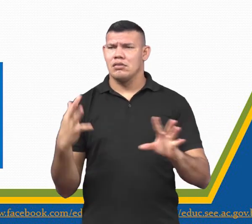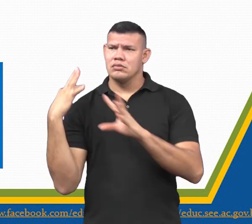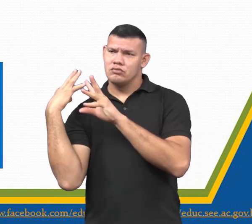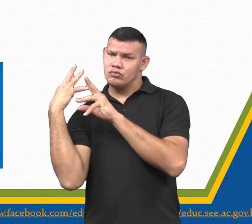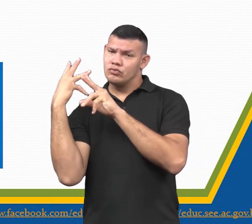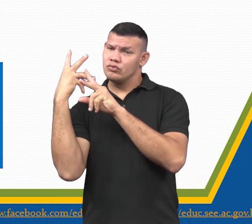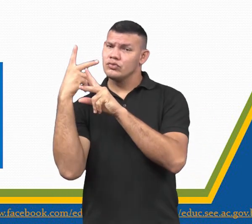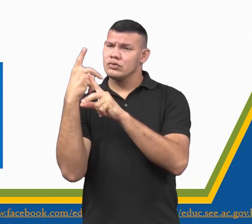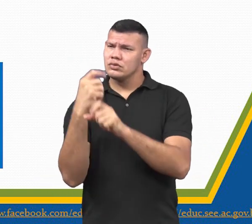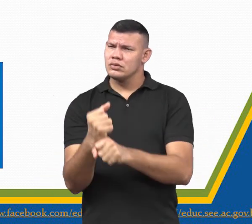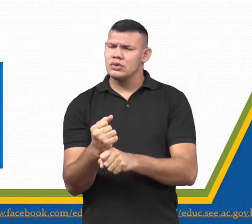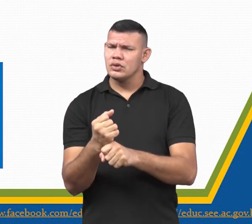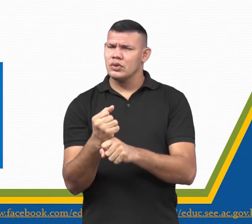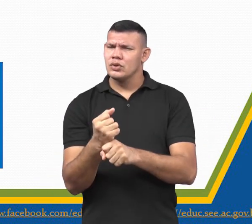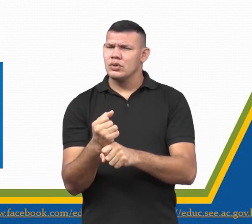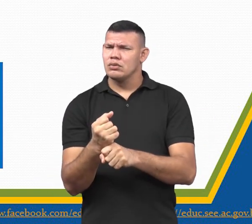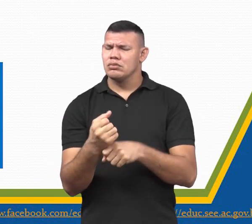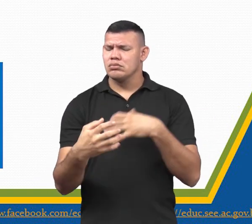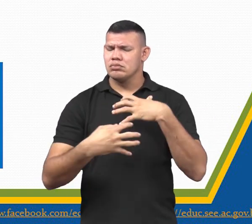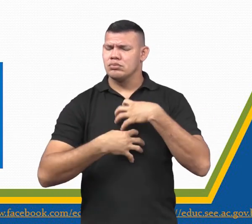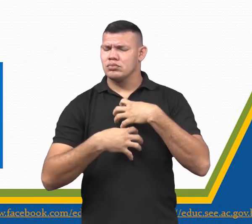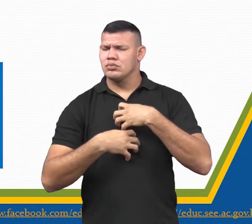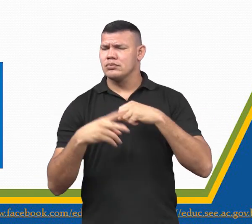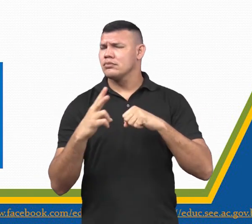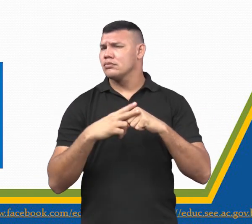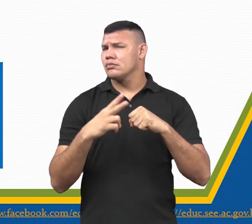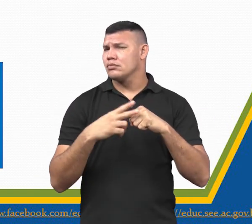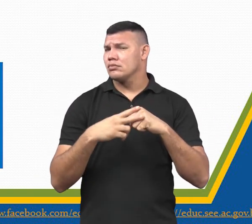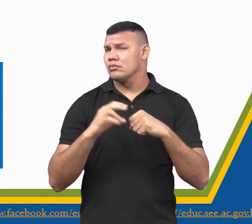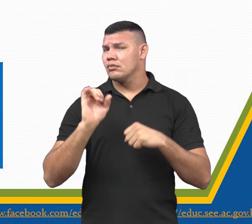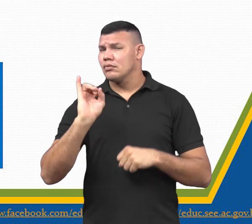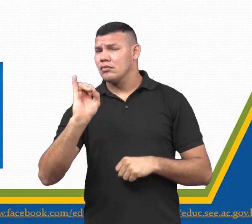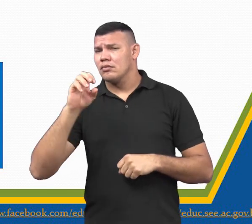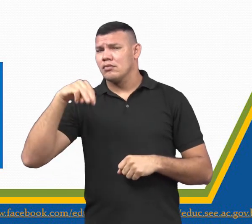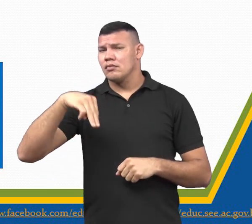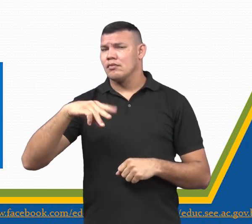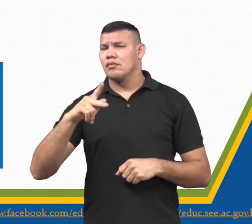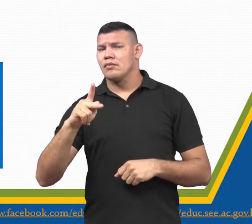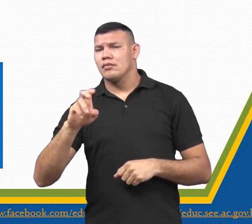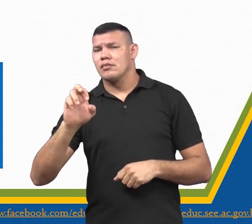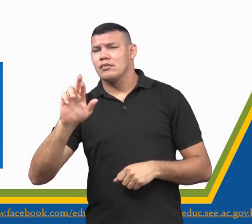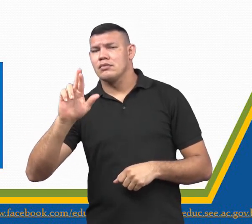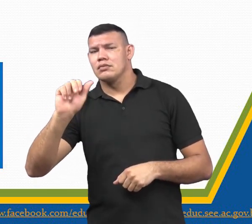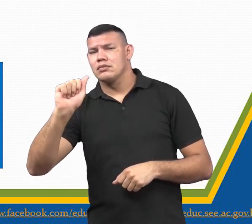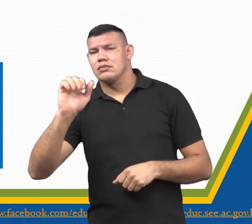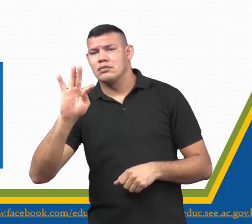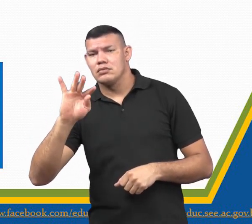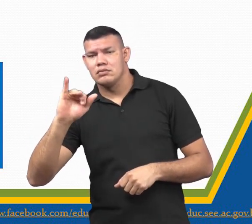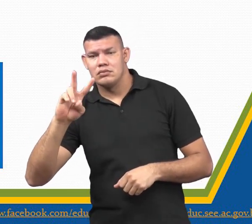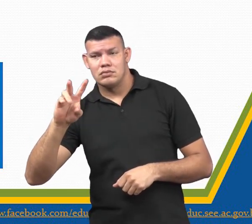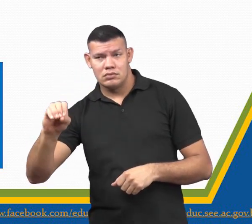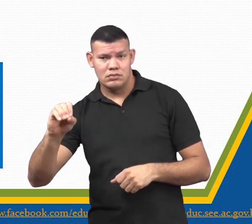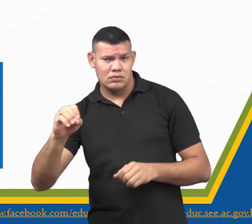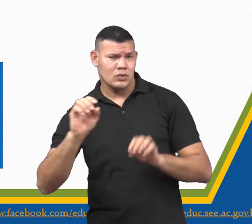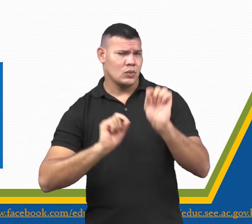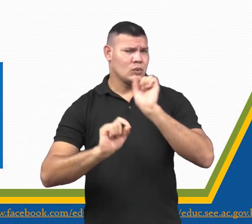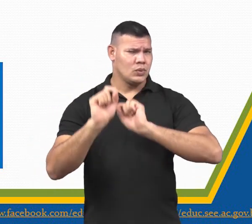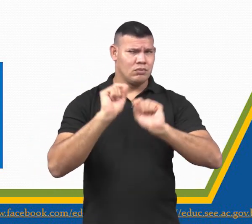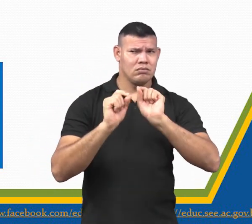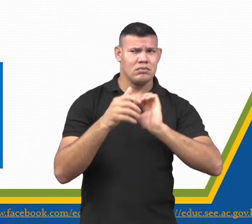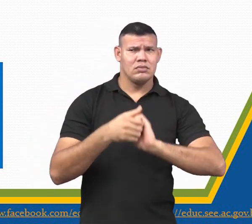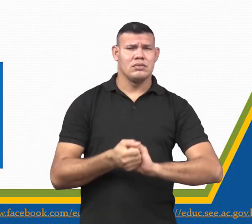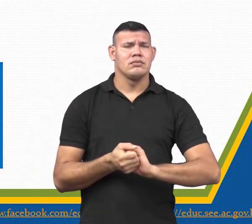Quais são os principais usos do modo imperativo em espanhol? Utilizamos para dar instrucciones,